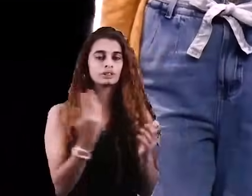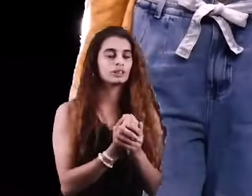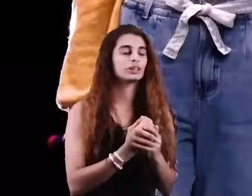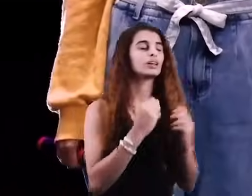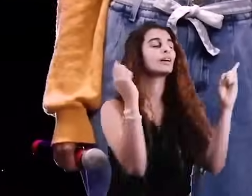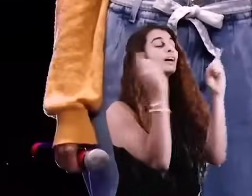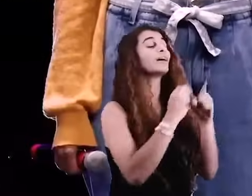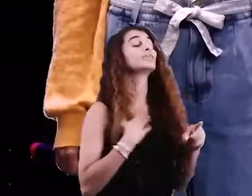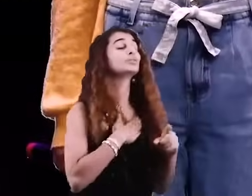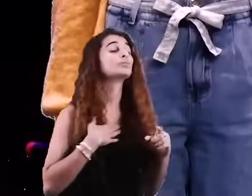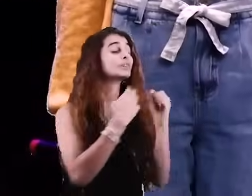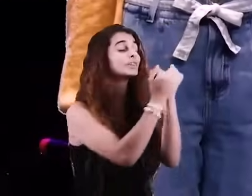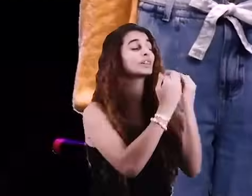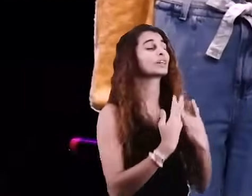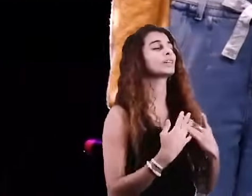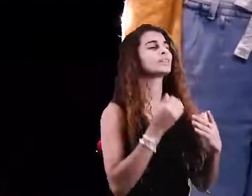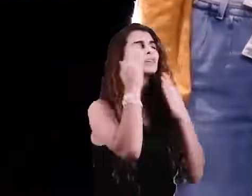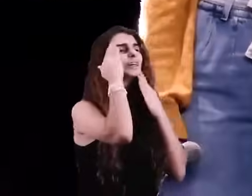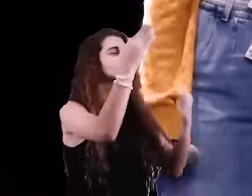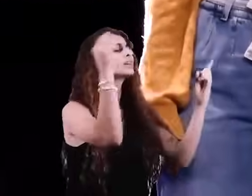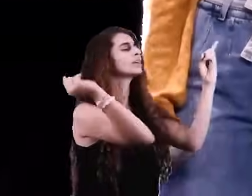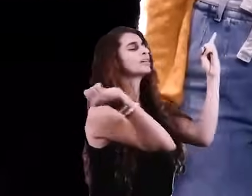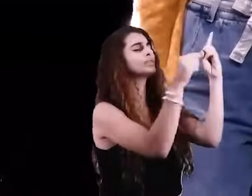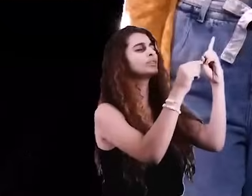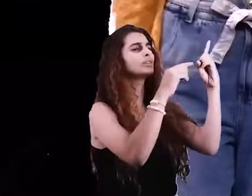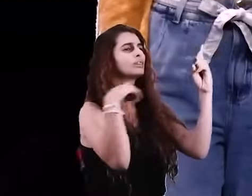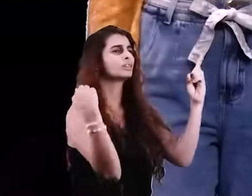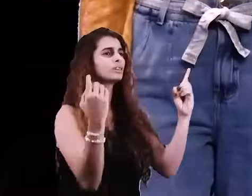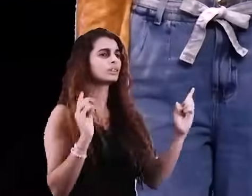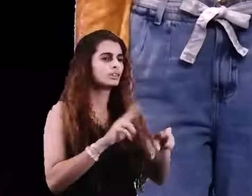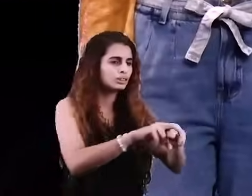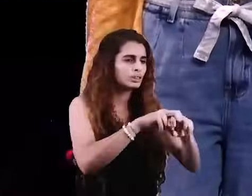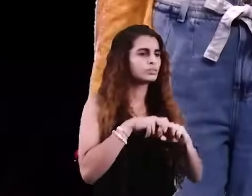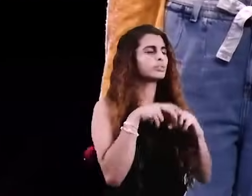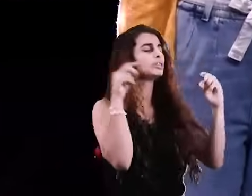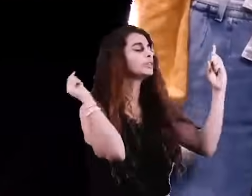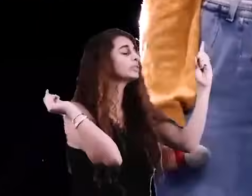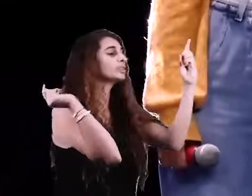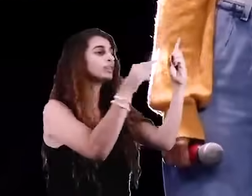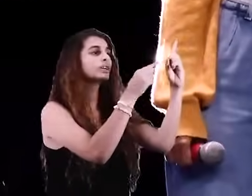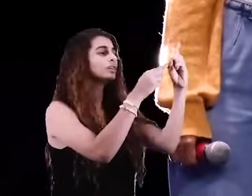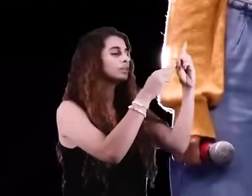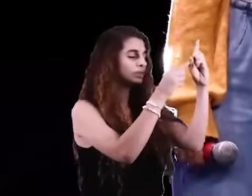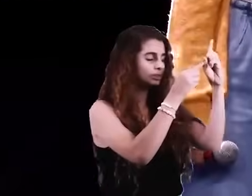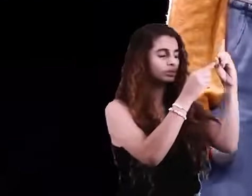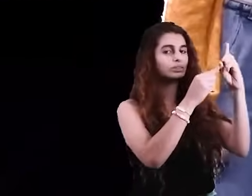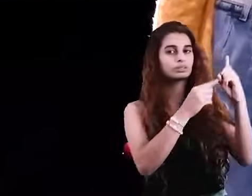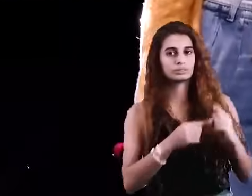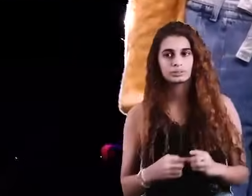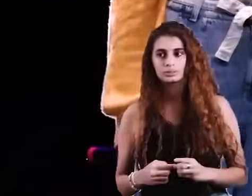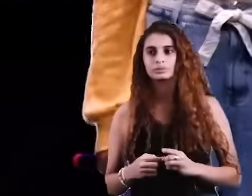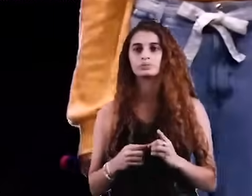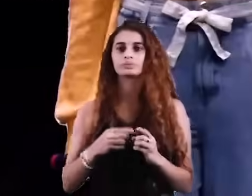e graça em agradar o Senhor. Nossa motivação, nosso coração, seja em cumprir o